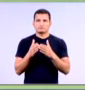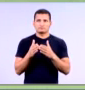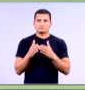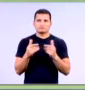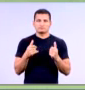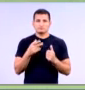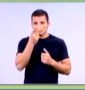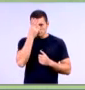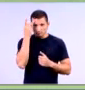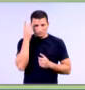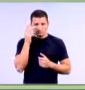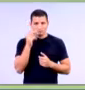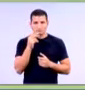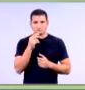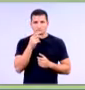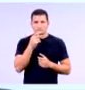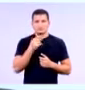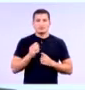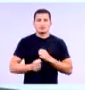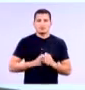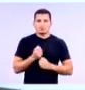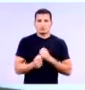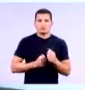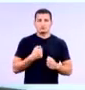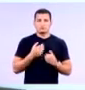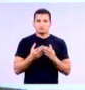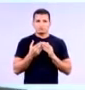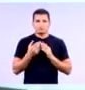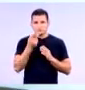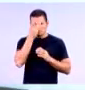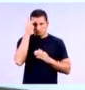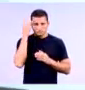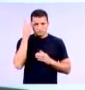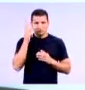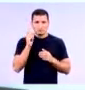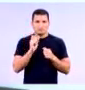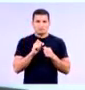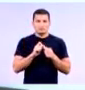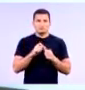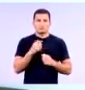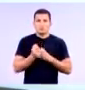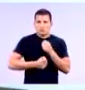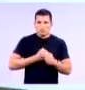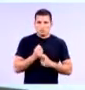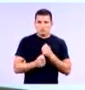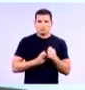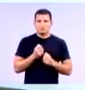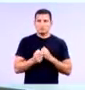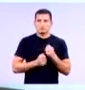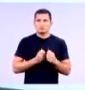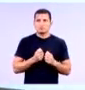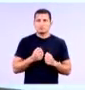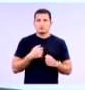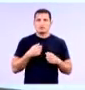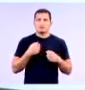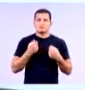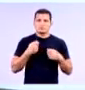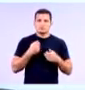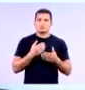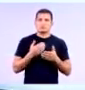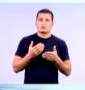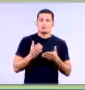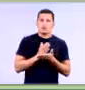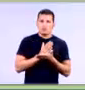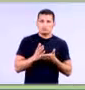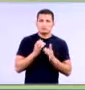de uma pessoa corre. Se eu pedir para uma pessoa executar a ação de correr, às vezes ele precisa de algumas informações adicionais.